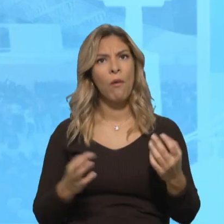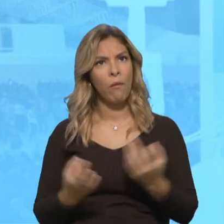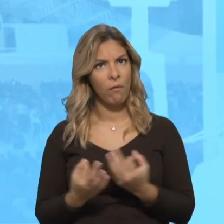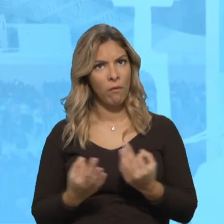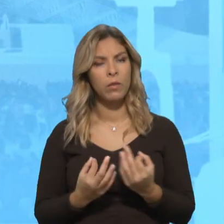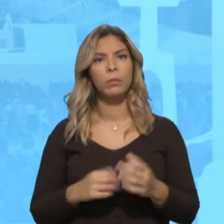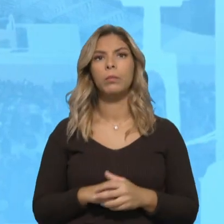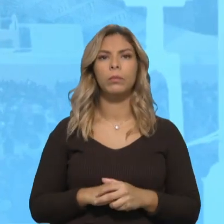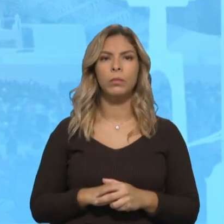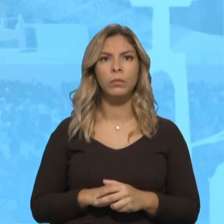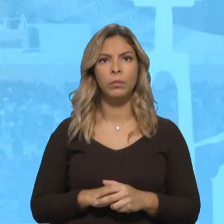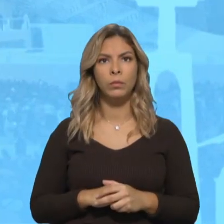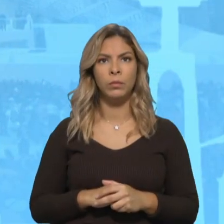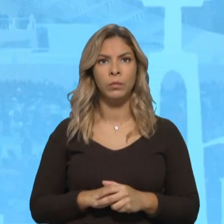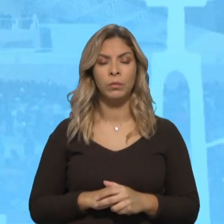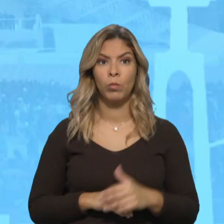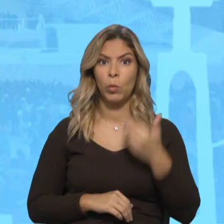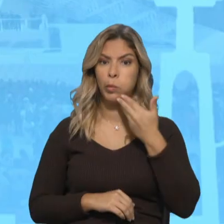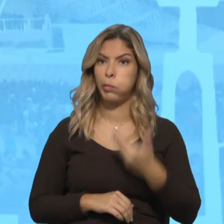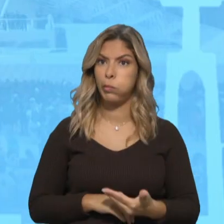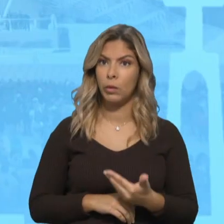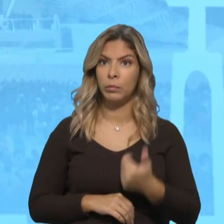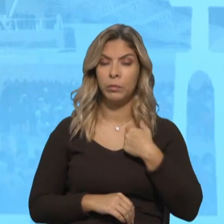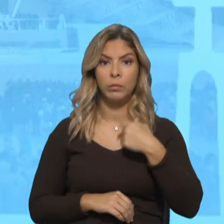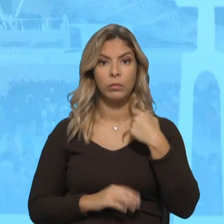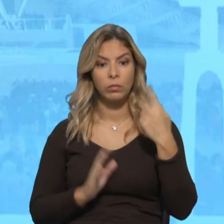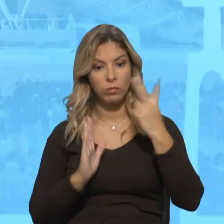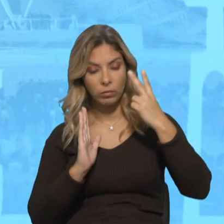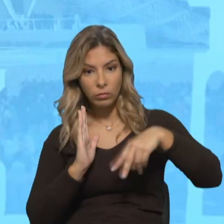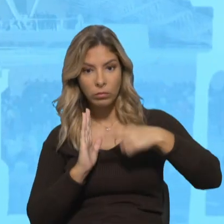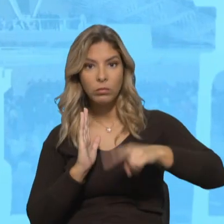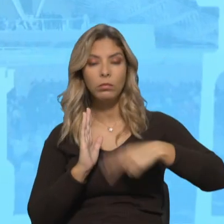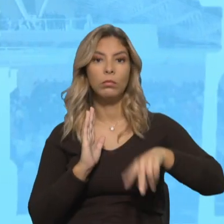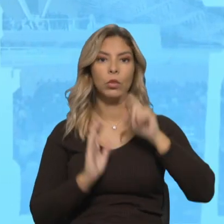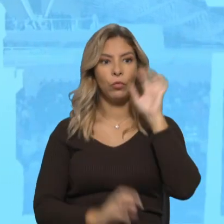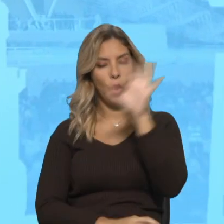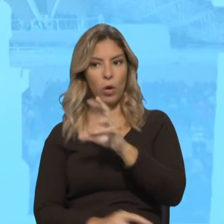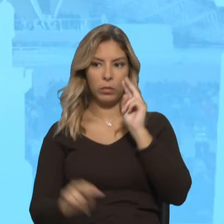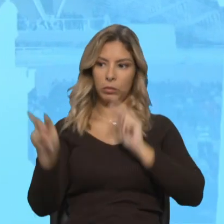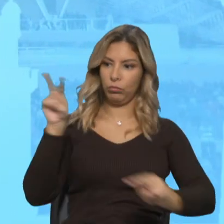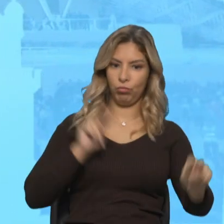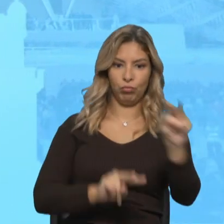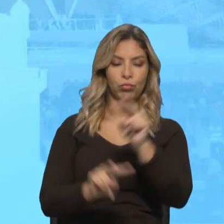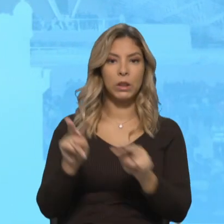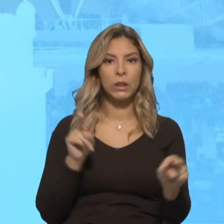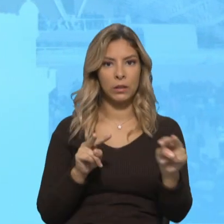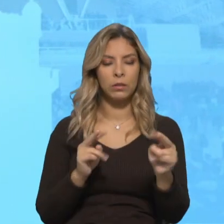com uma grande capacidade de leitura e de trabalhar, ao fim e ao